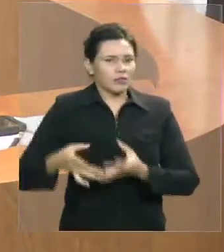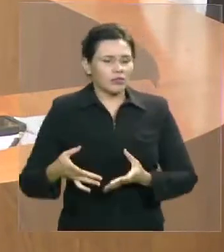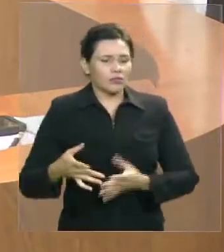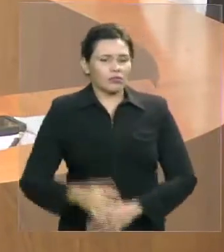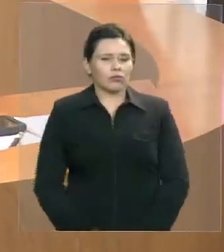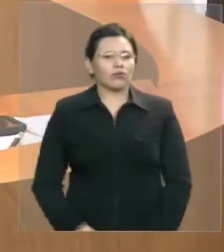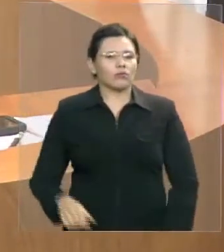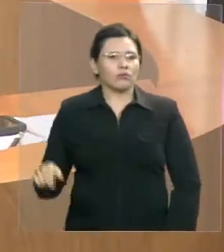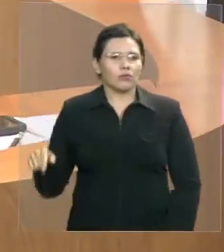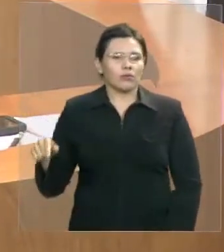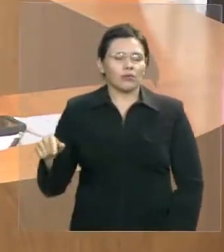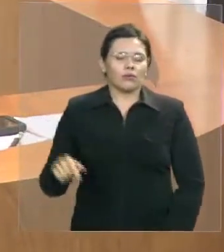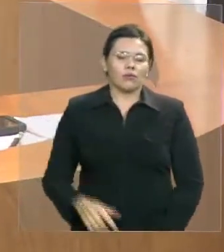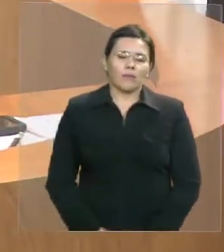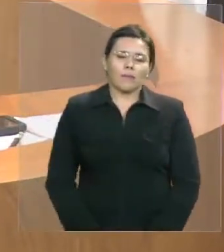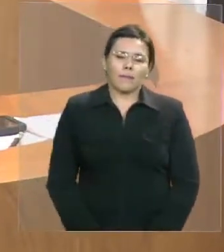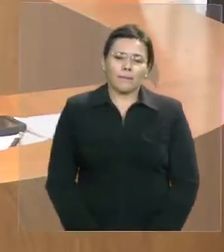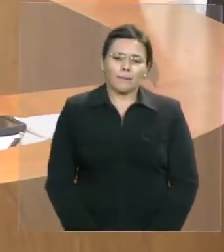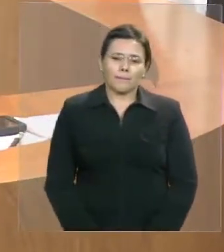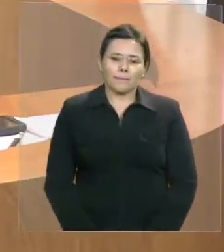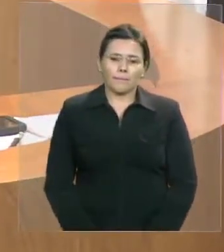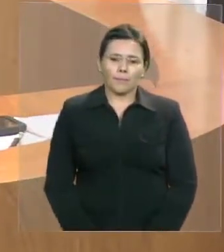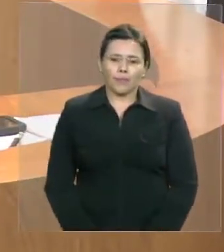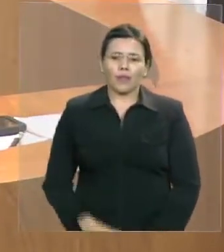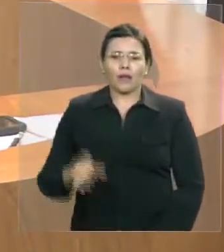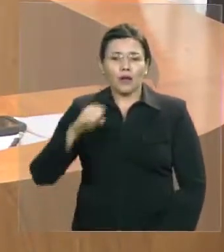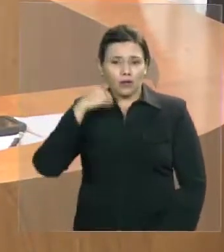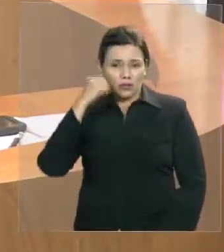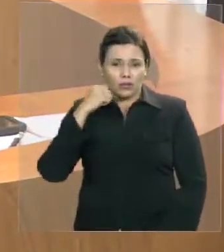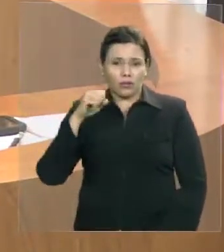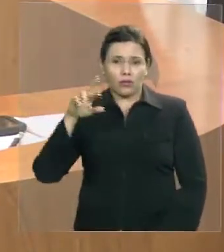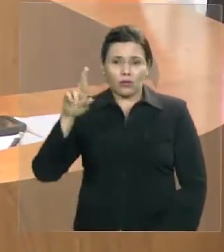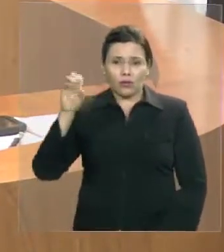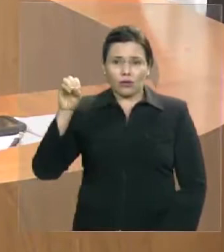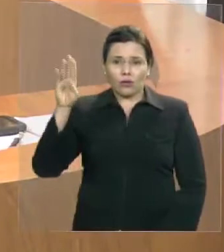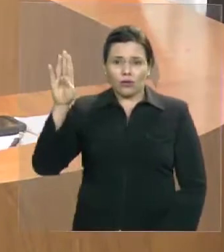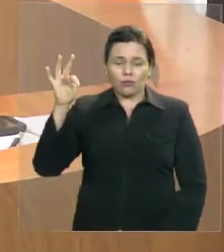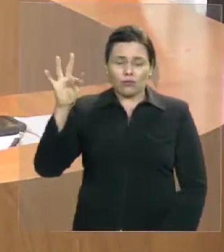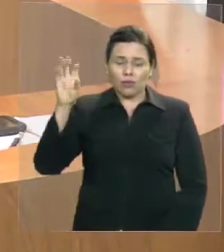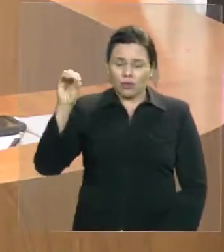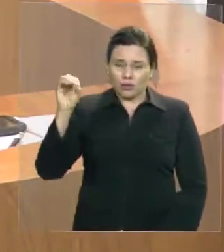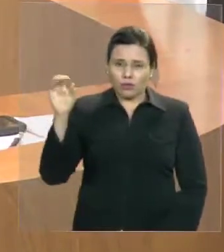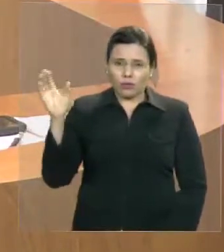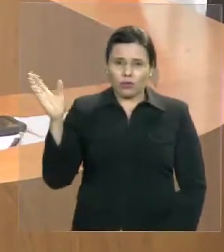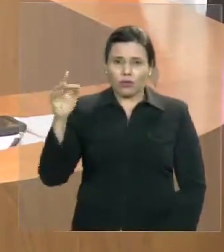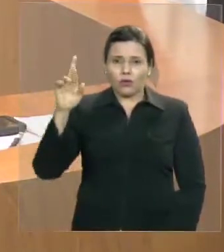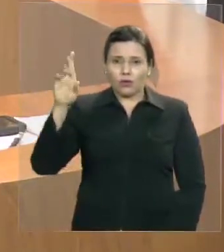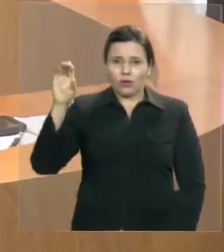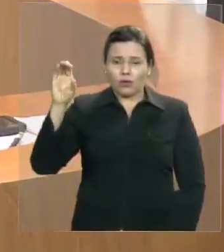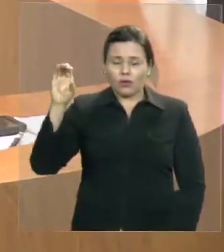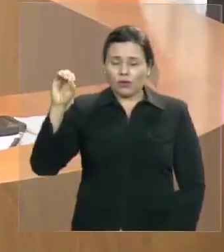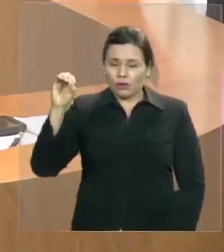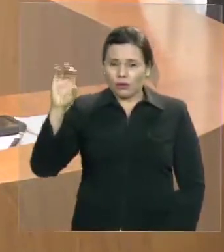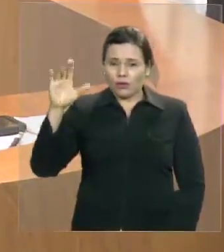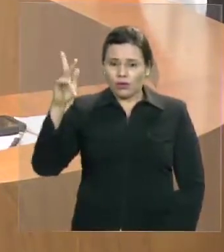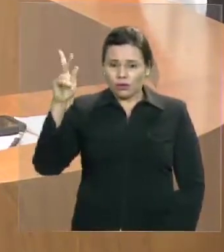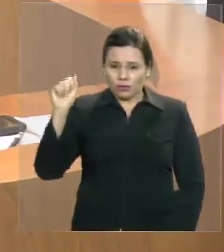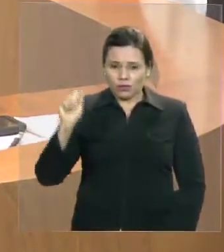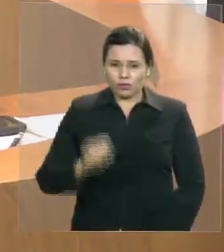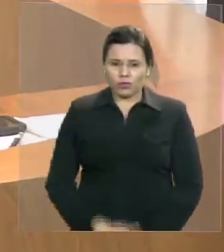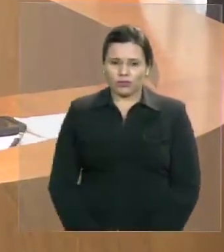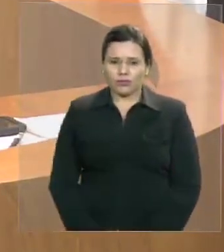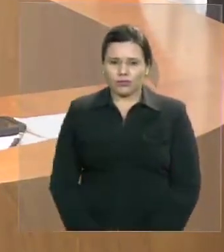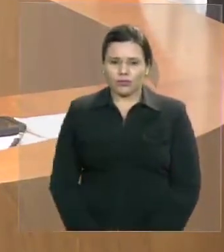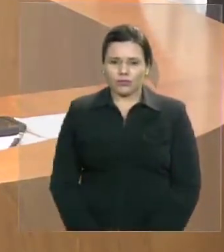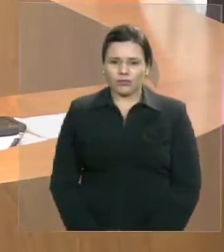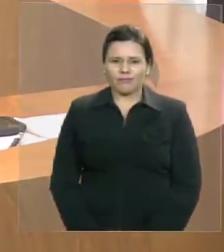noite no senador Roberto Rocha, porque não deu a legenda para o deputado Bira do Pindaré disputar as eleições